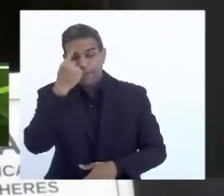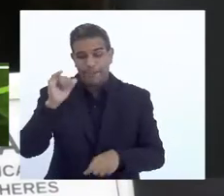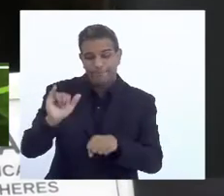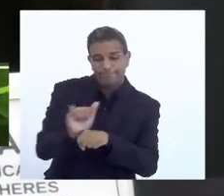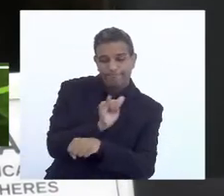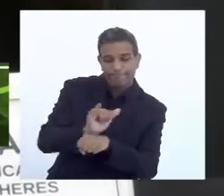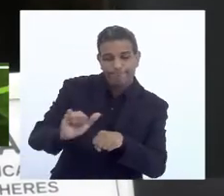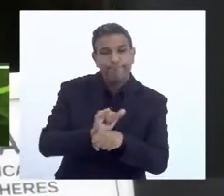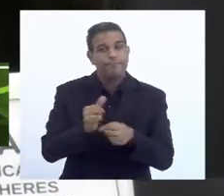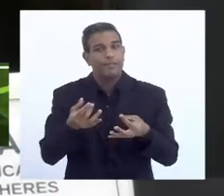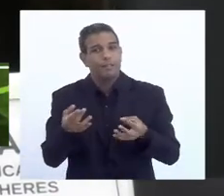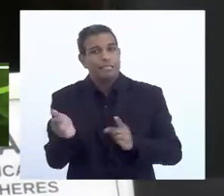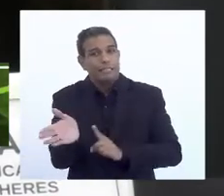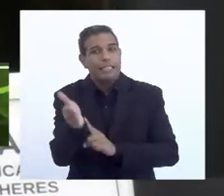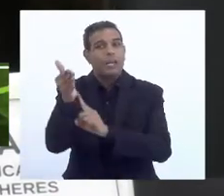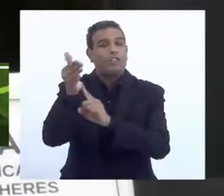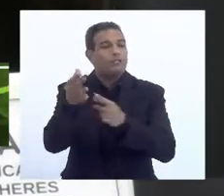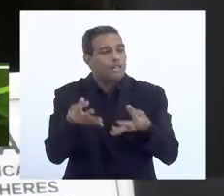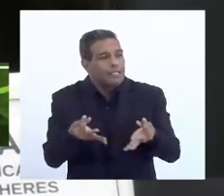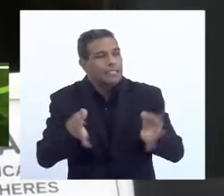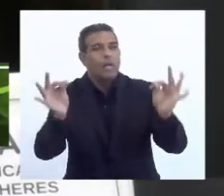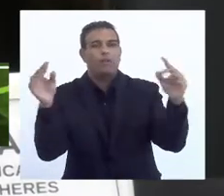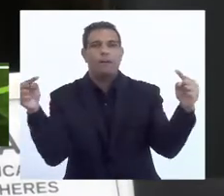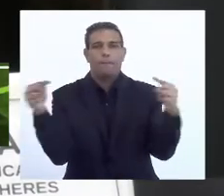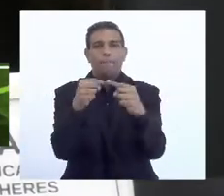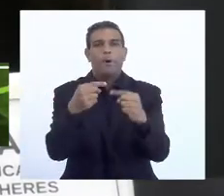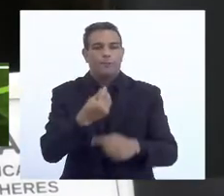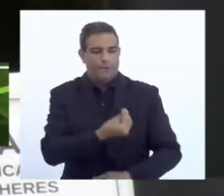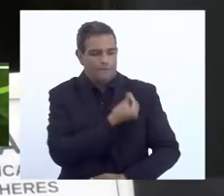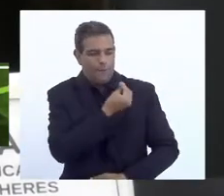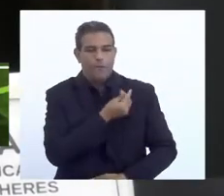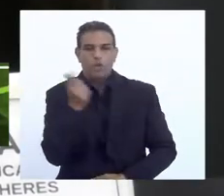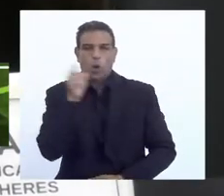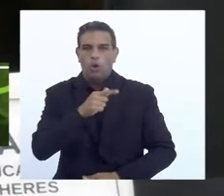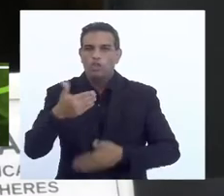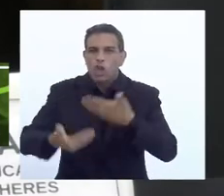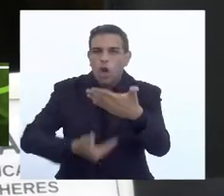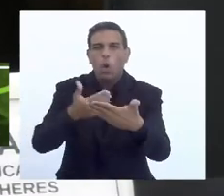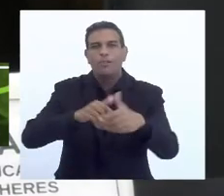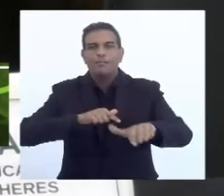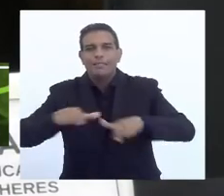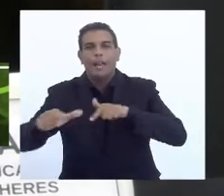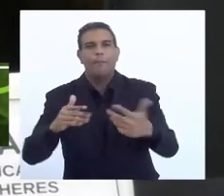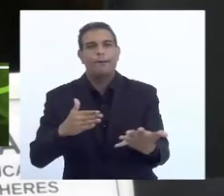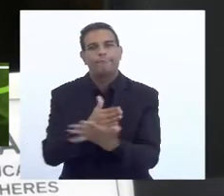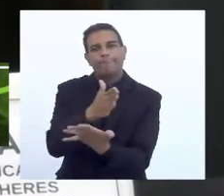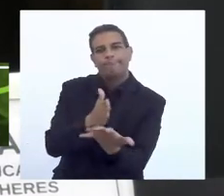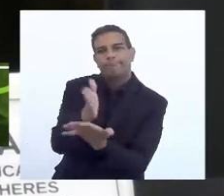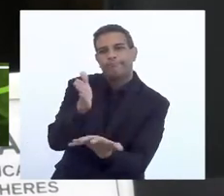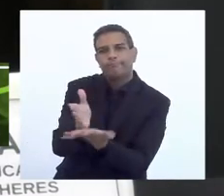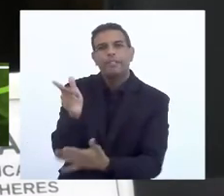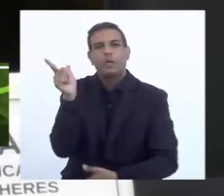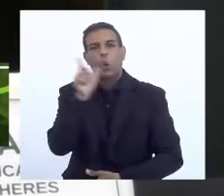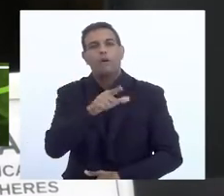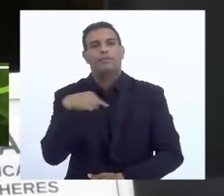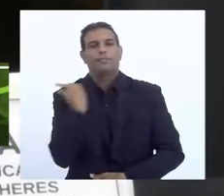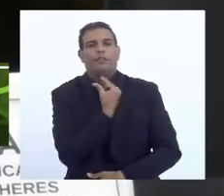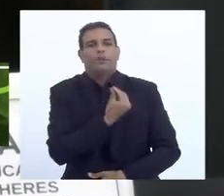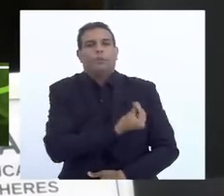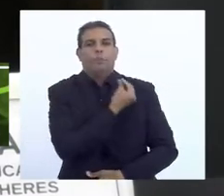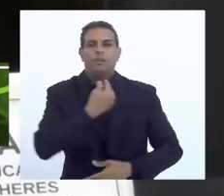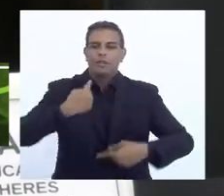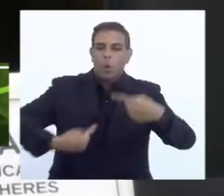justamente tecnologias de participação democrática, tecnologias de continuar fazendo que as mulheres vivenciem a